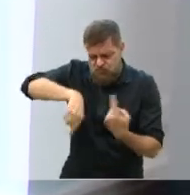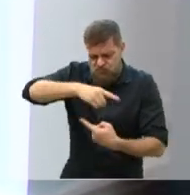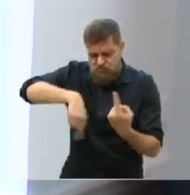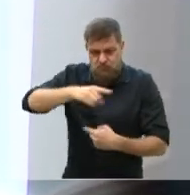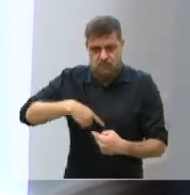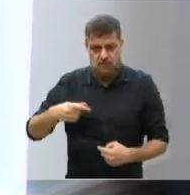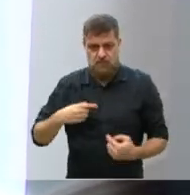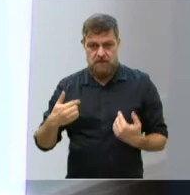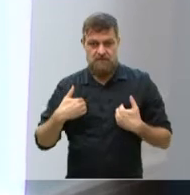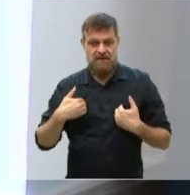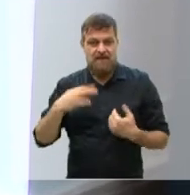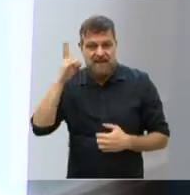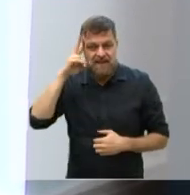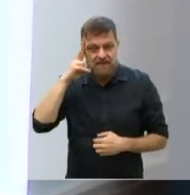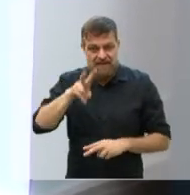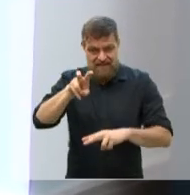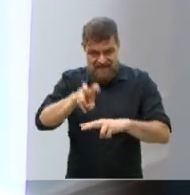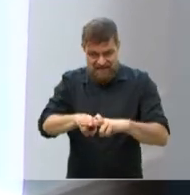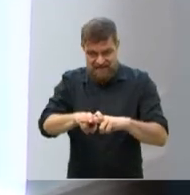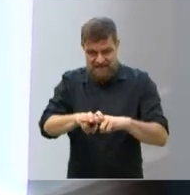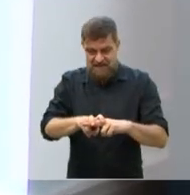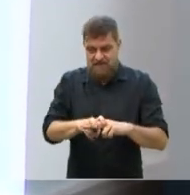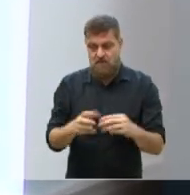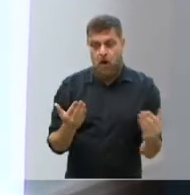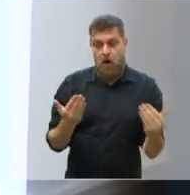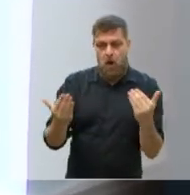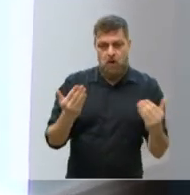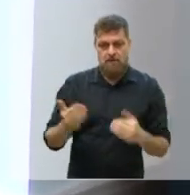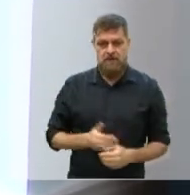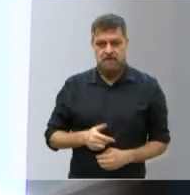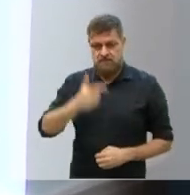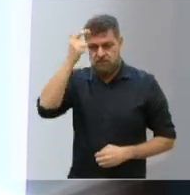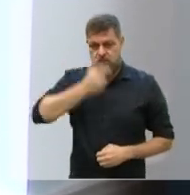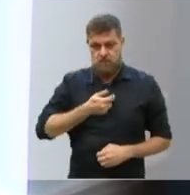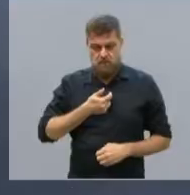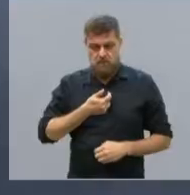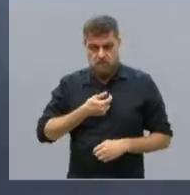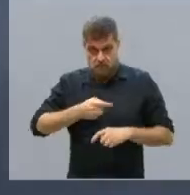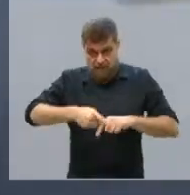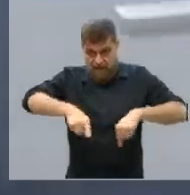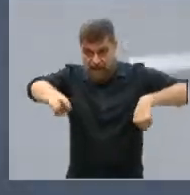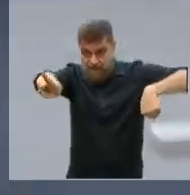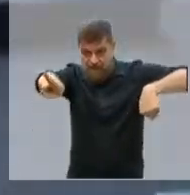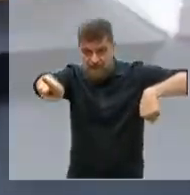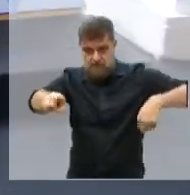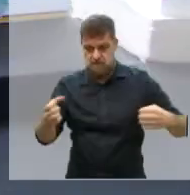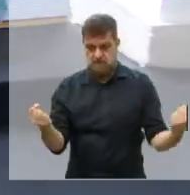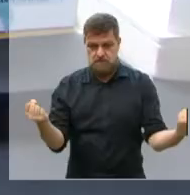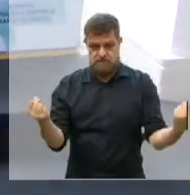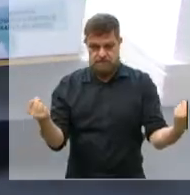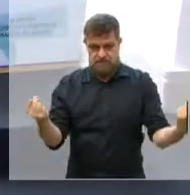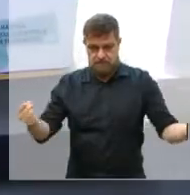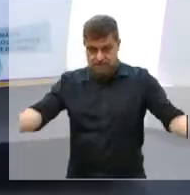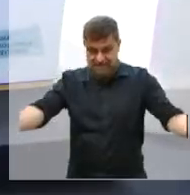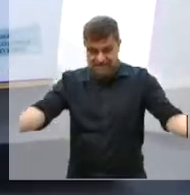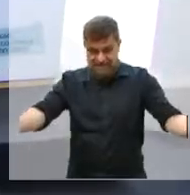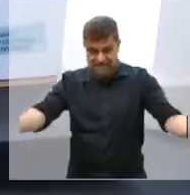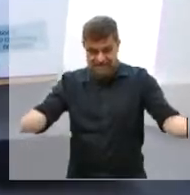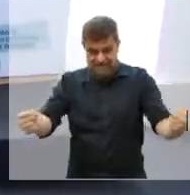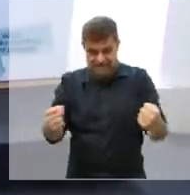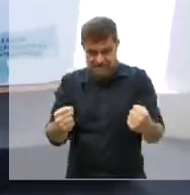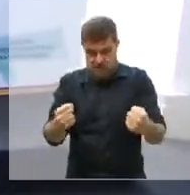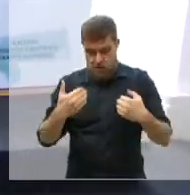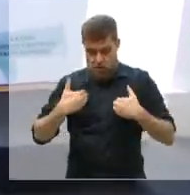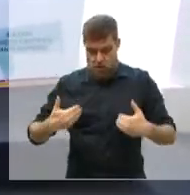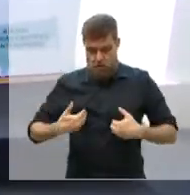tudo a ver com a cadeira, né? A gente consegue imitar a bailarina na cadeira. Quando eu estou com os braços abertos, e a gente usa o peso para tentar aumentar a massa